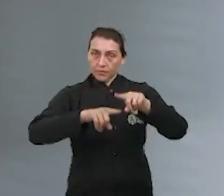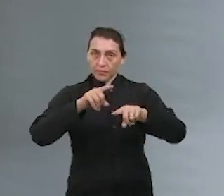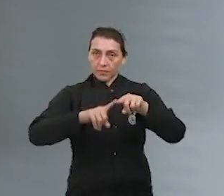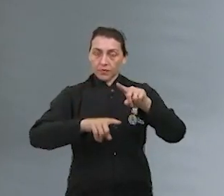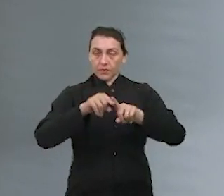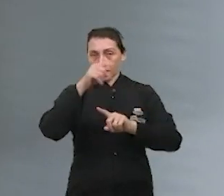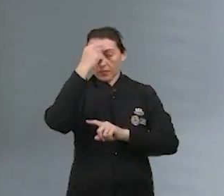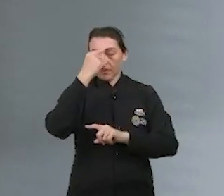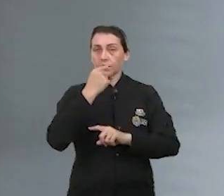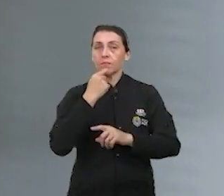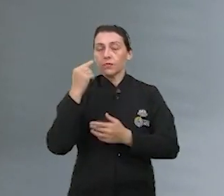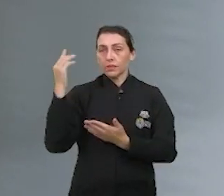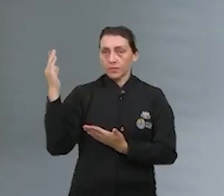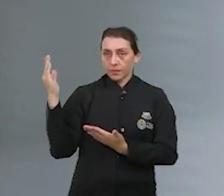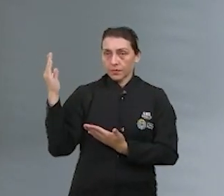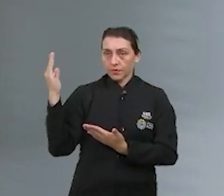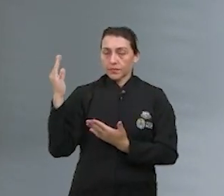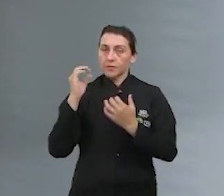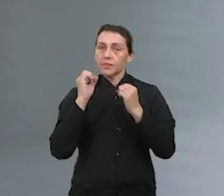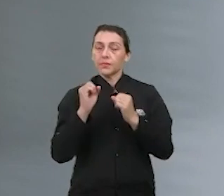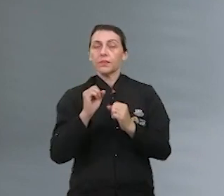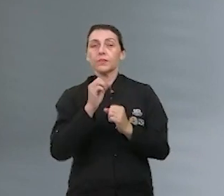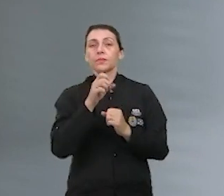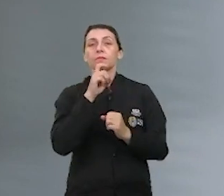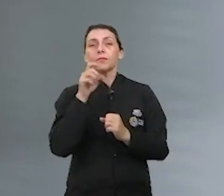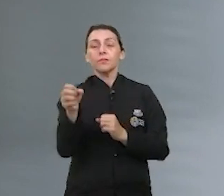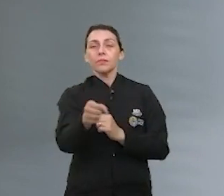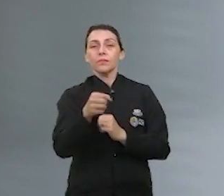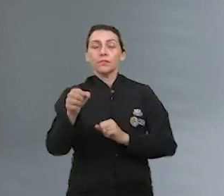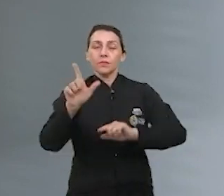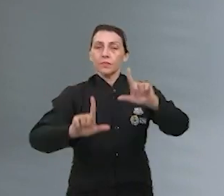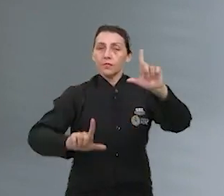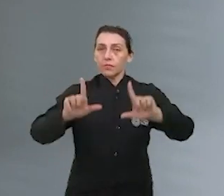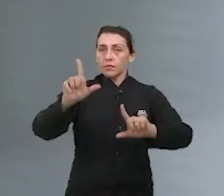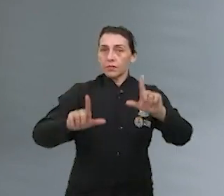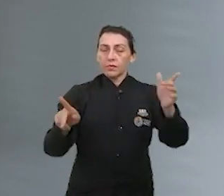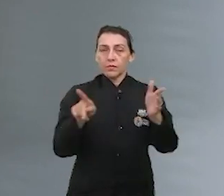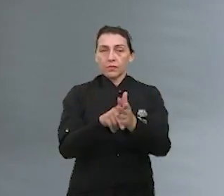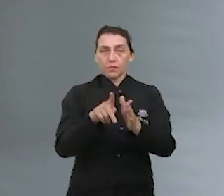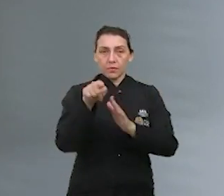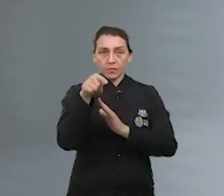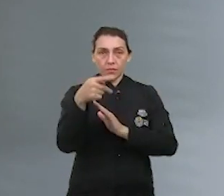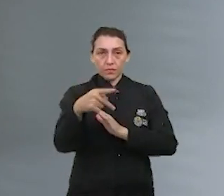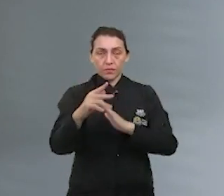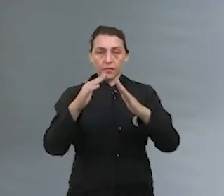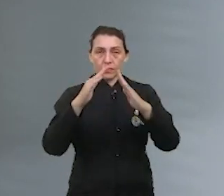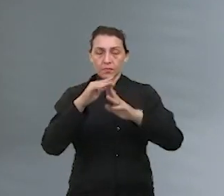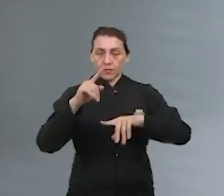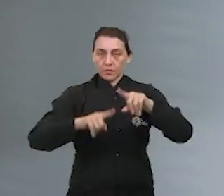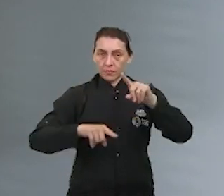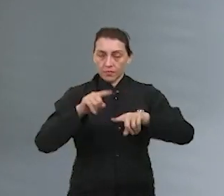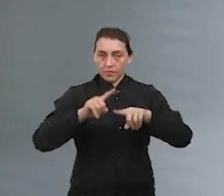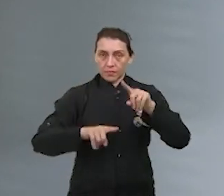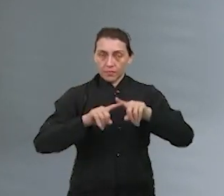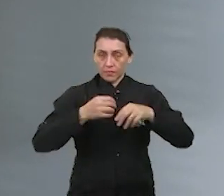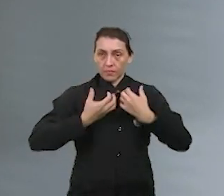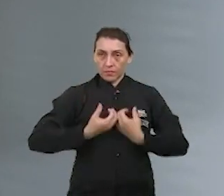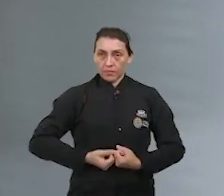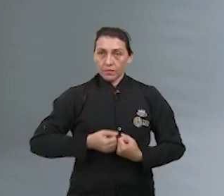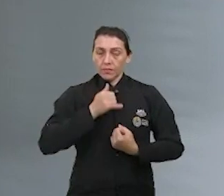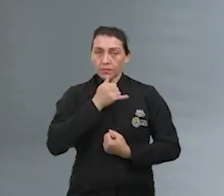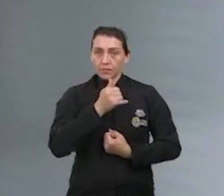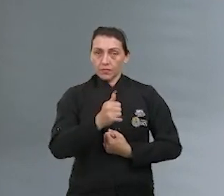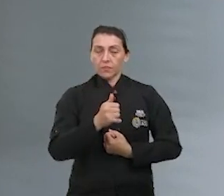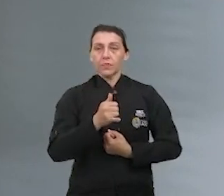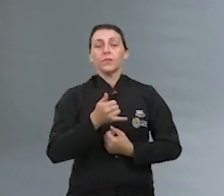essas imagens que estão aqui. Pode ser uma geladeira, uma televisão, equipamento da sua casa, tá? Ele vai receber essa energia